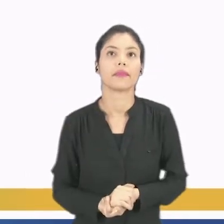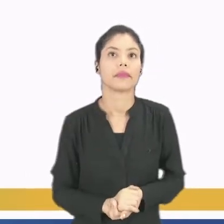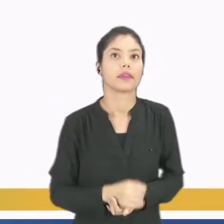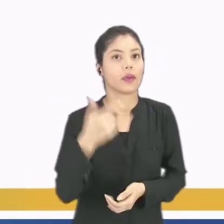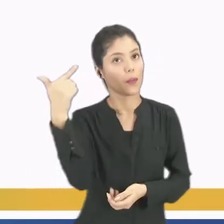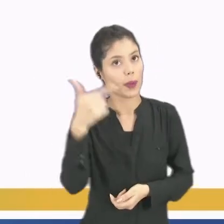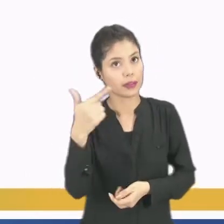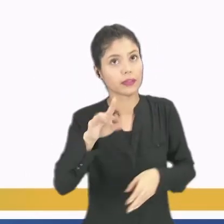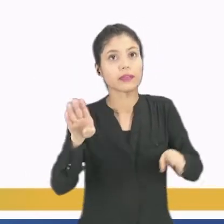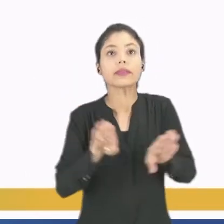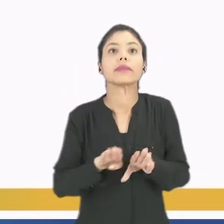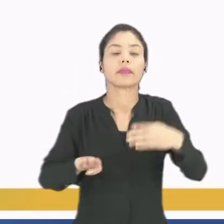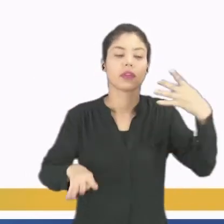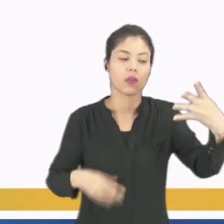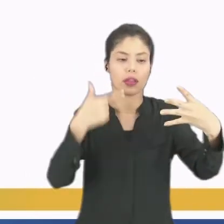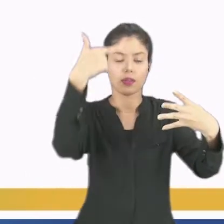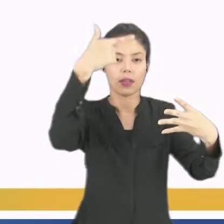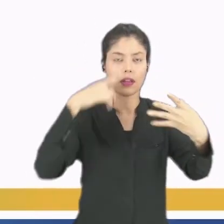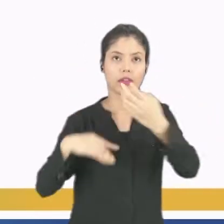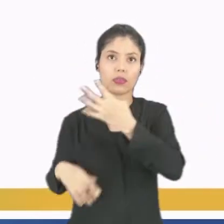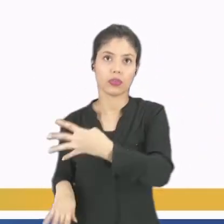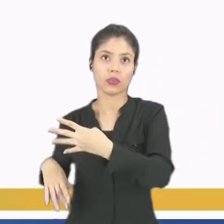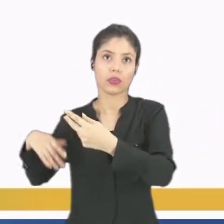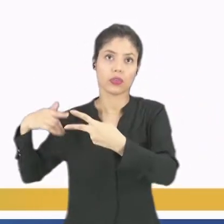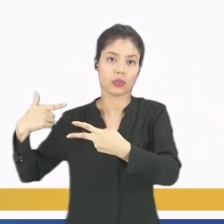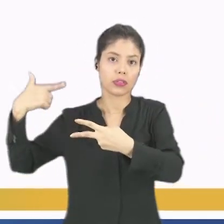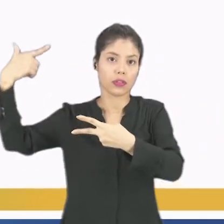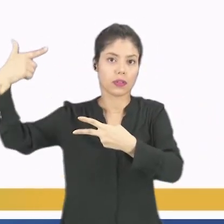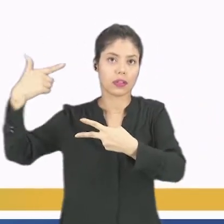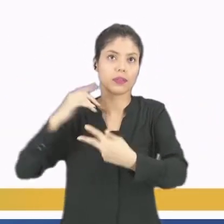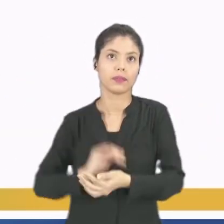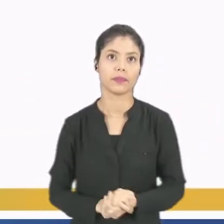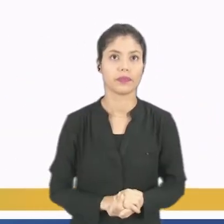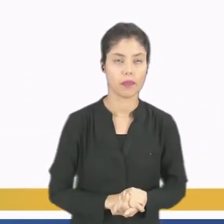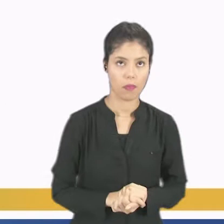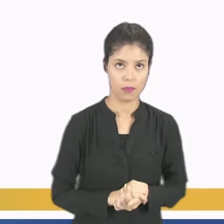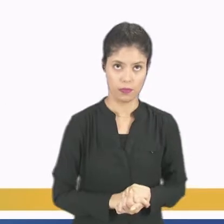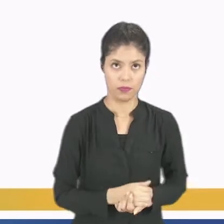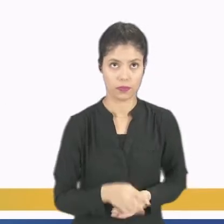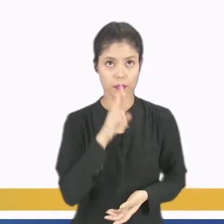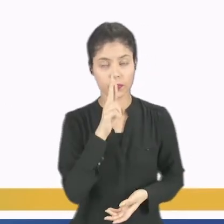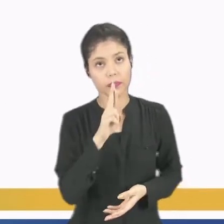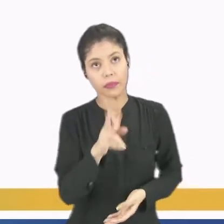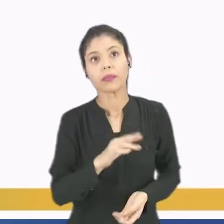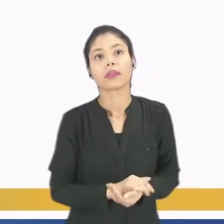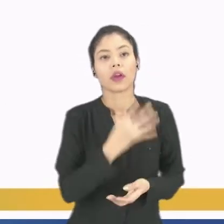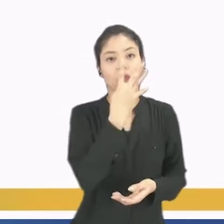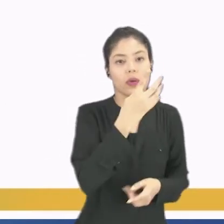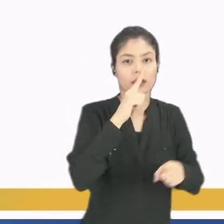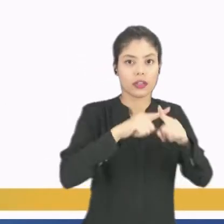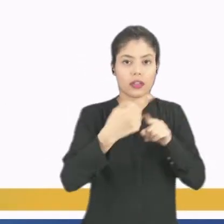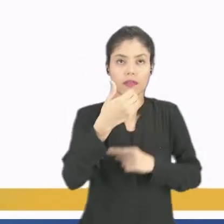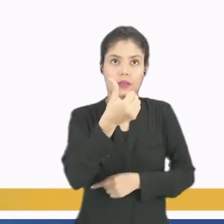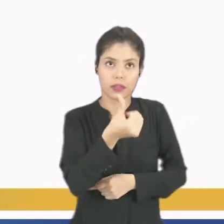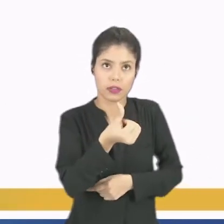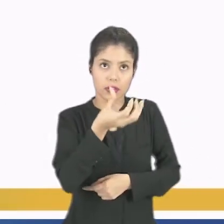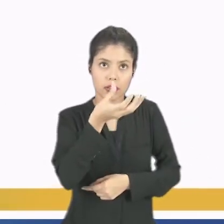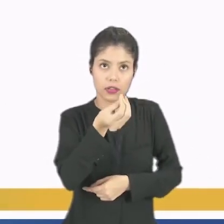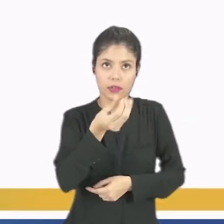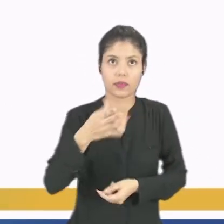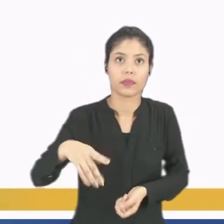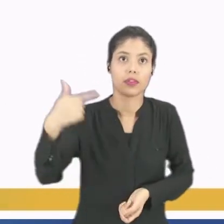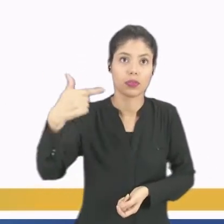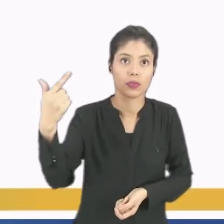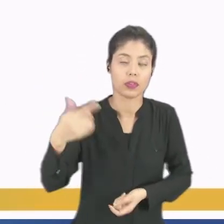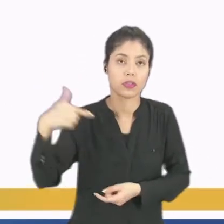elevado ao quadrado. 2 menos 0 elevado ao quadrado. Aqui está o resultado, 4 ao quadrado é 16 e 2 ao quadrado